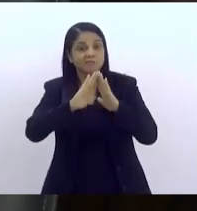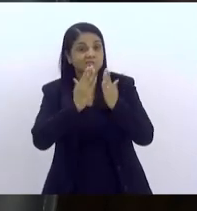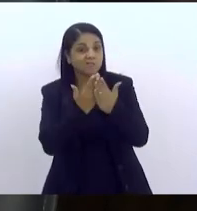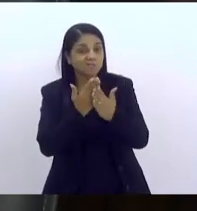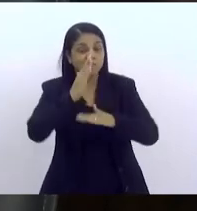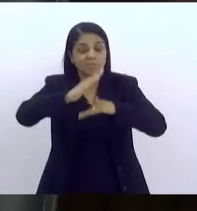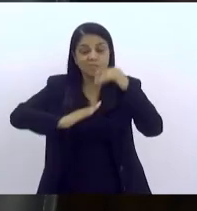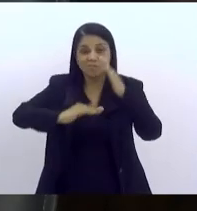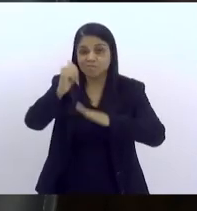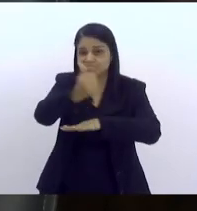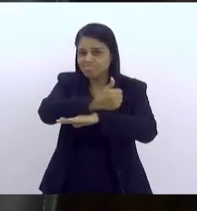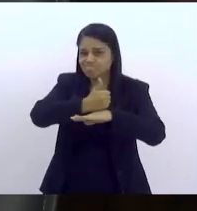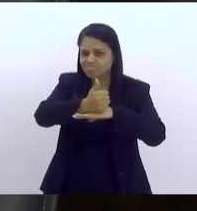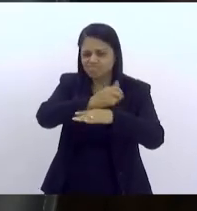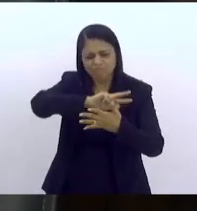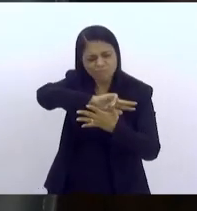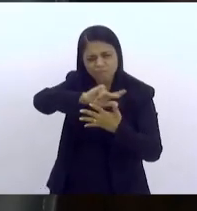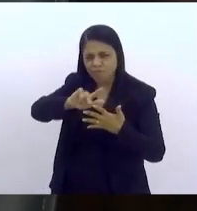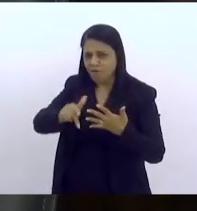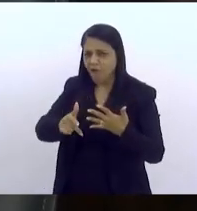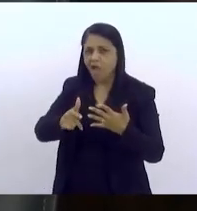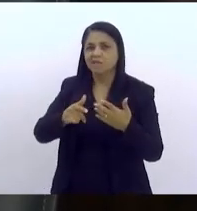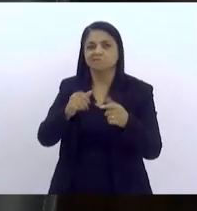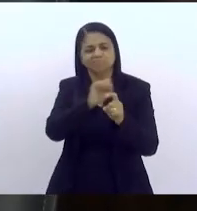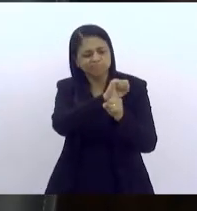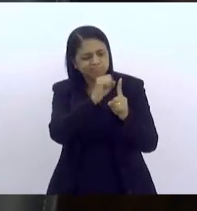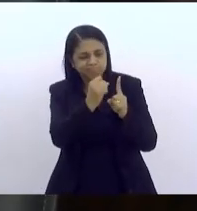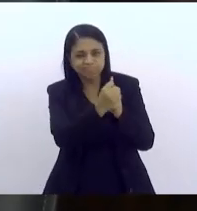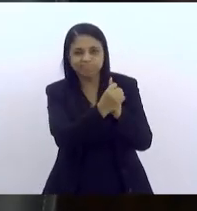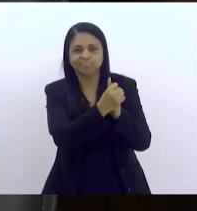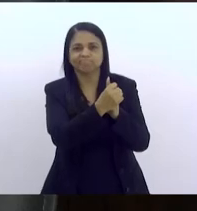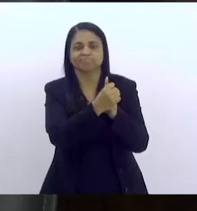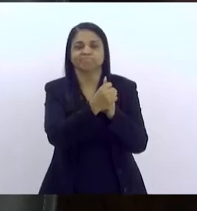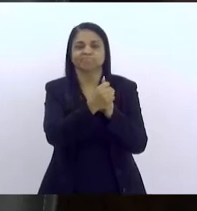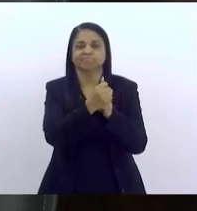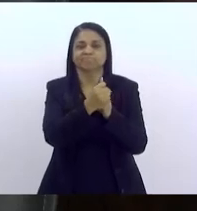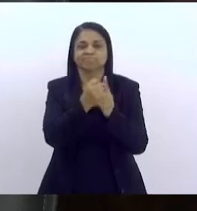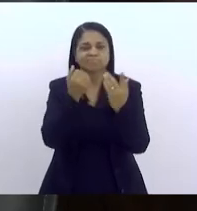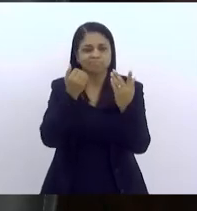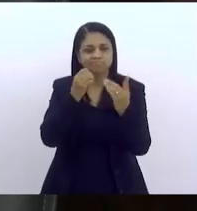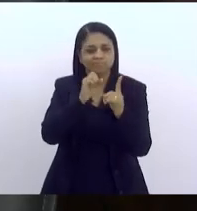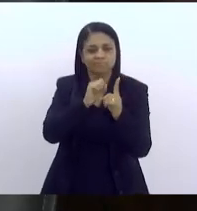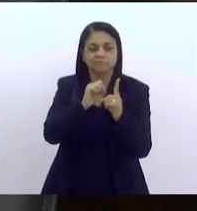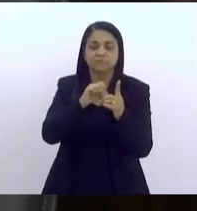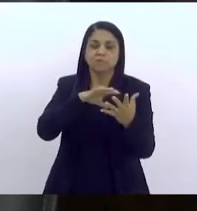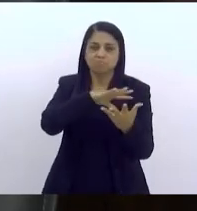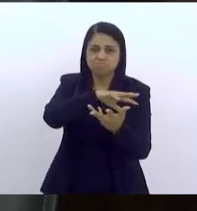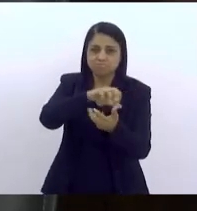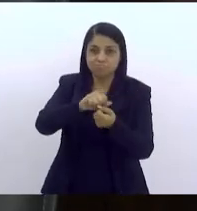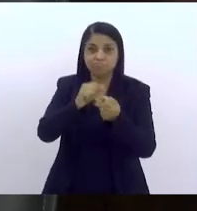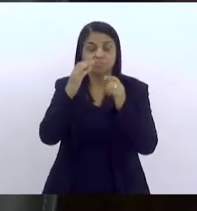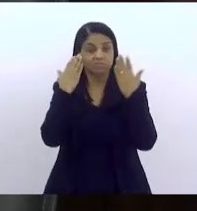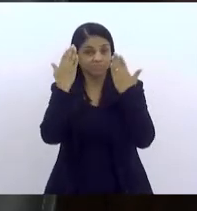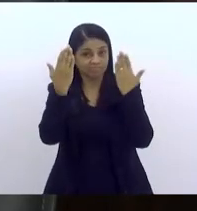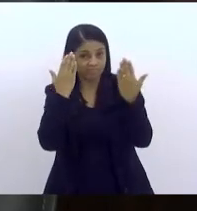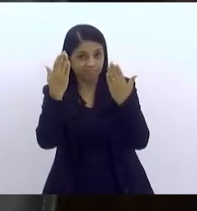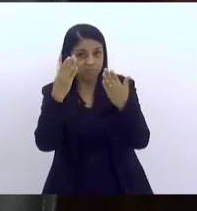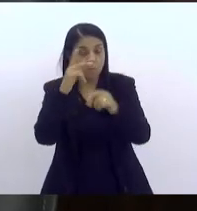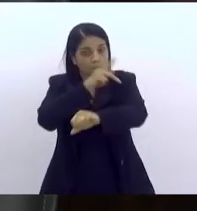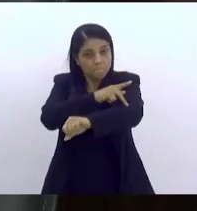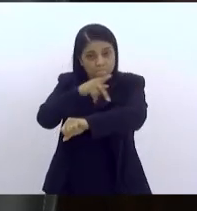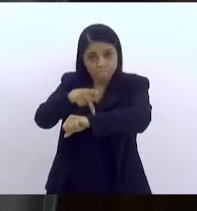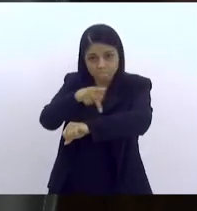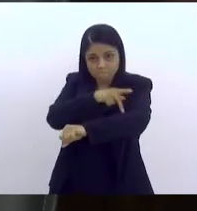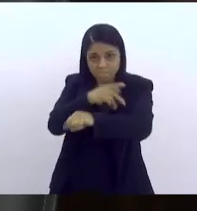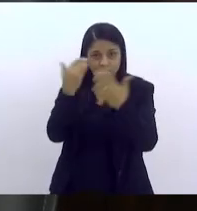multidisciplinares assistente sociais psicólogos psicopedagogos mediadores